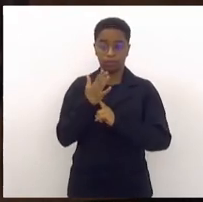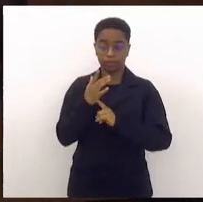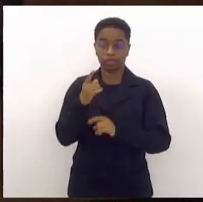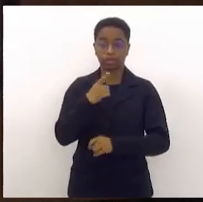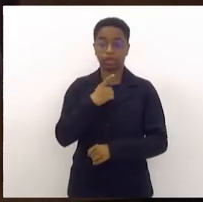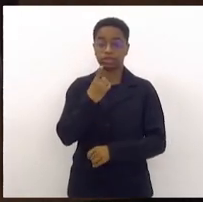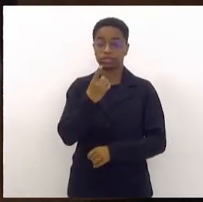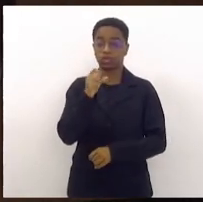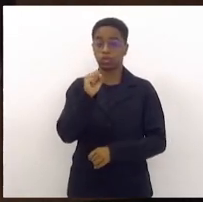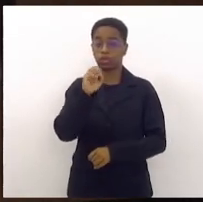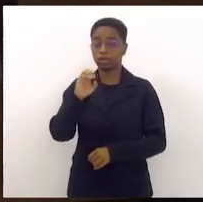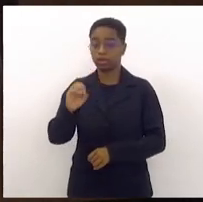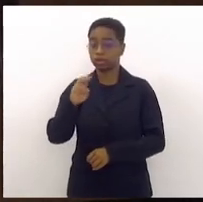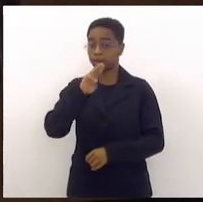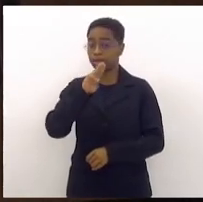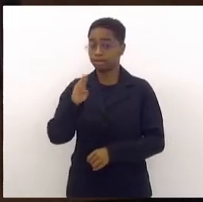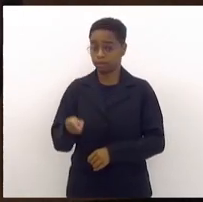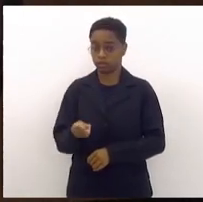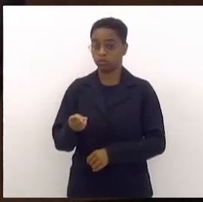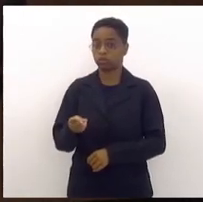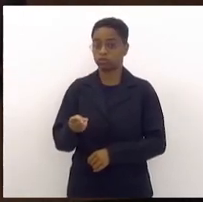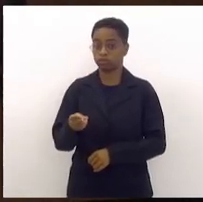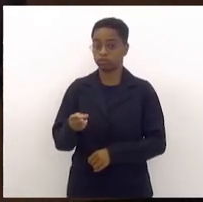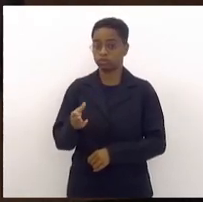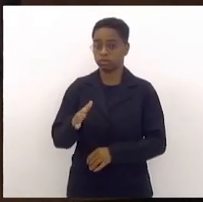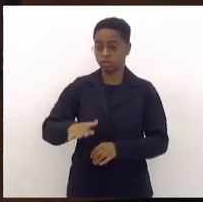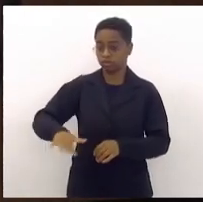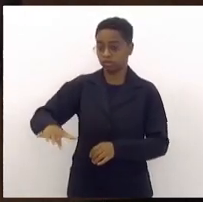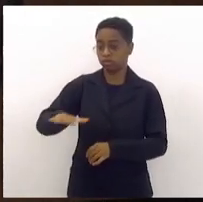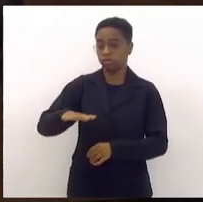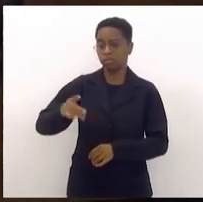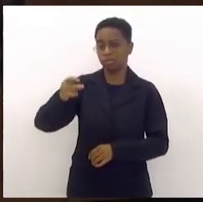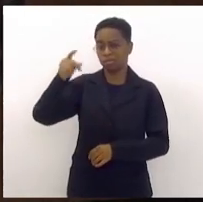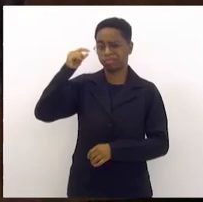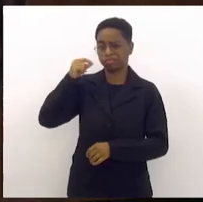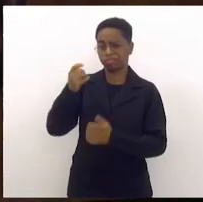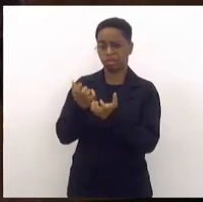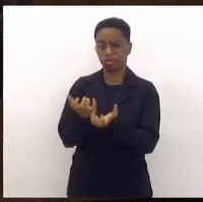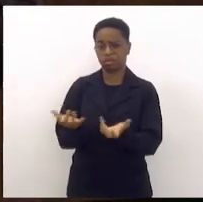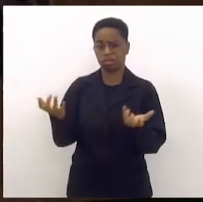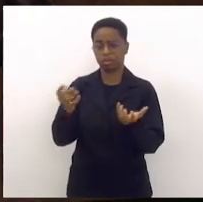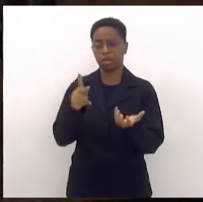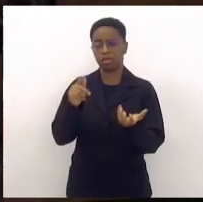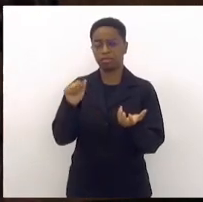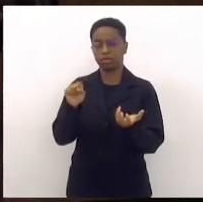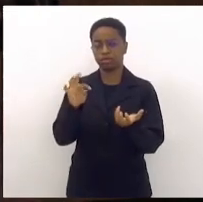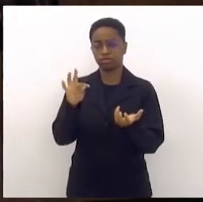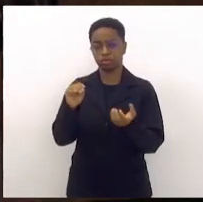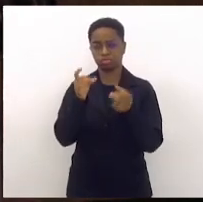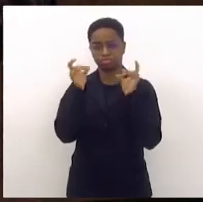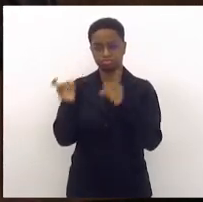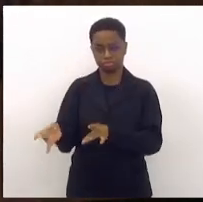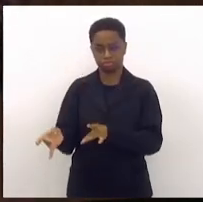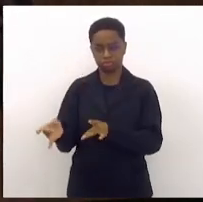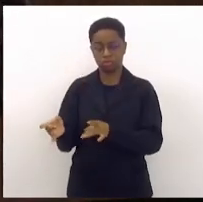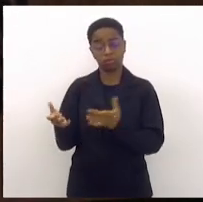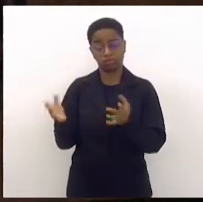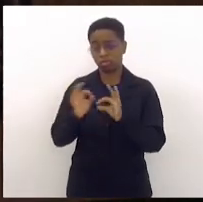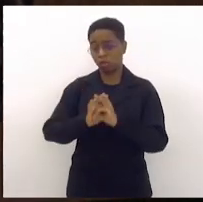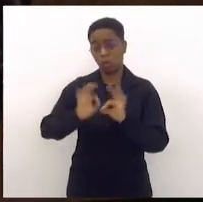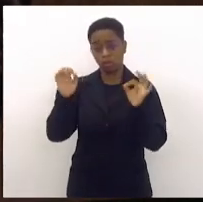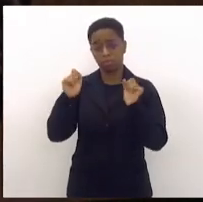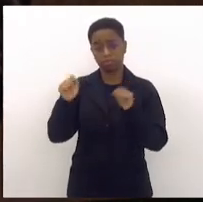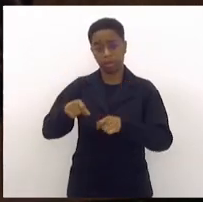180 milhões de terras de antigos pastos que estavam degradados, abandonados, que eram ótimas